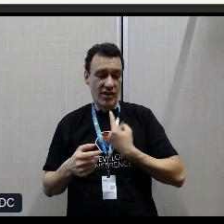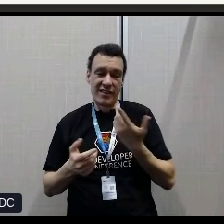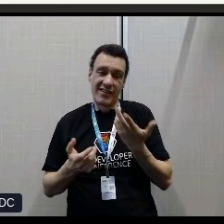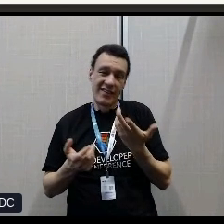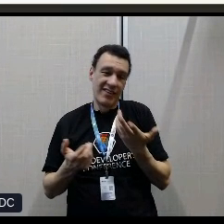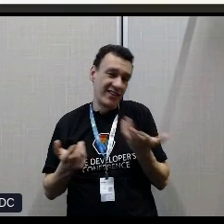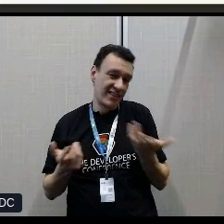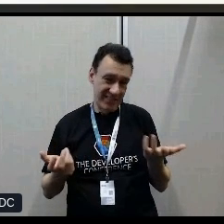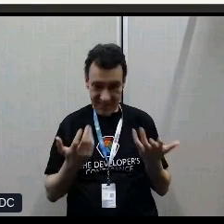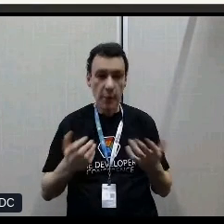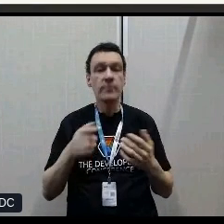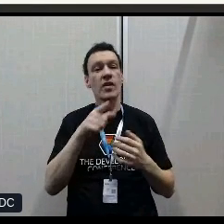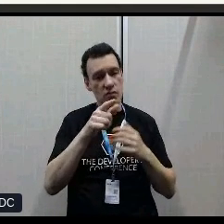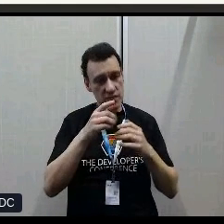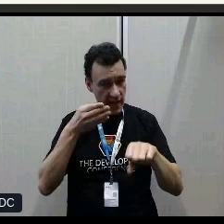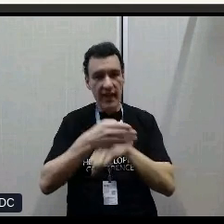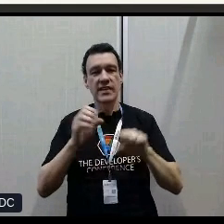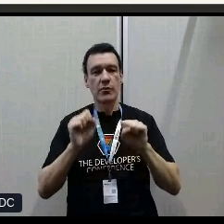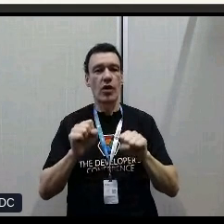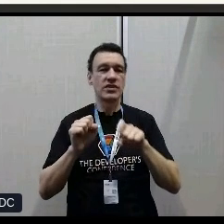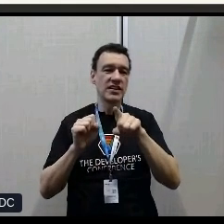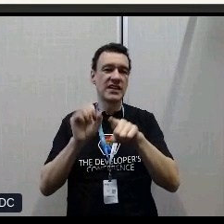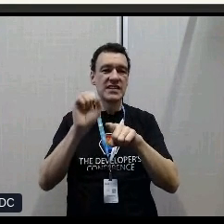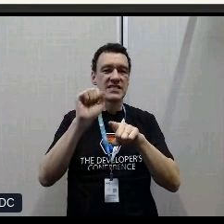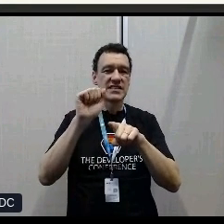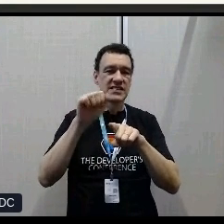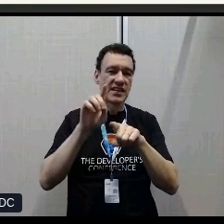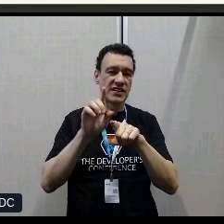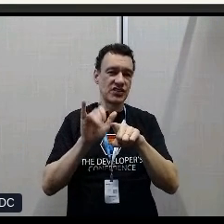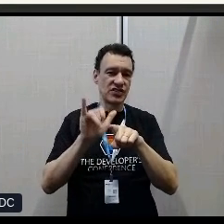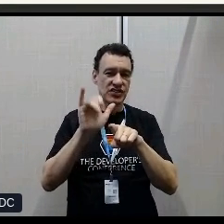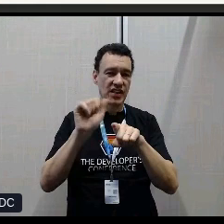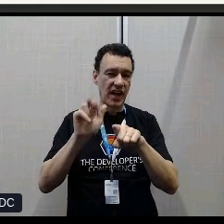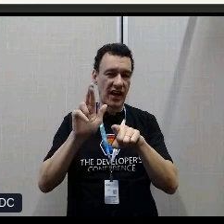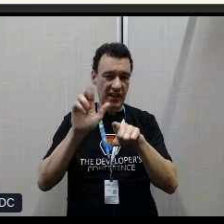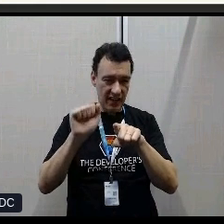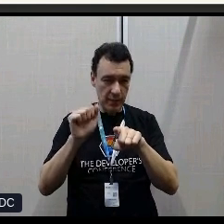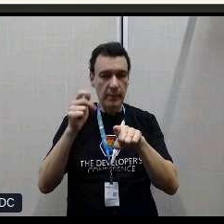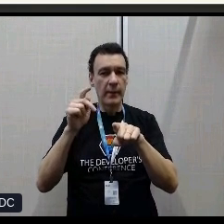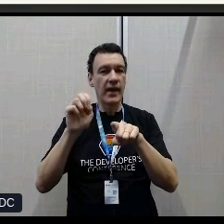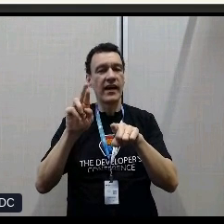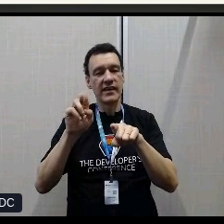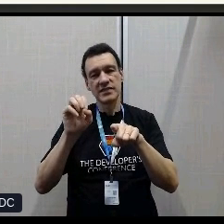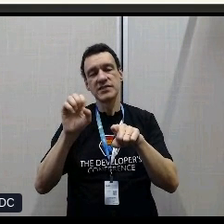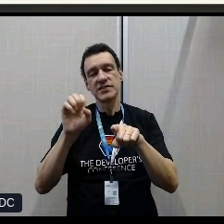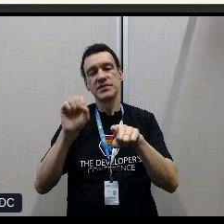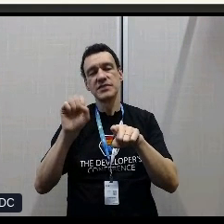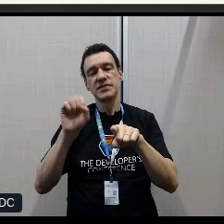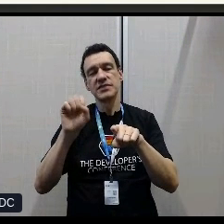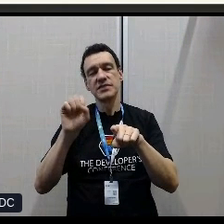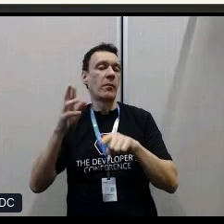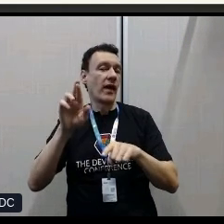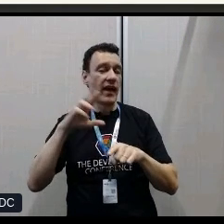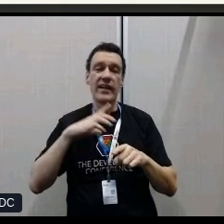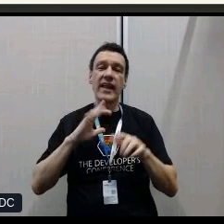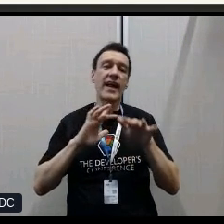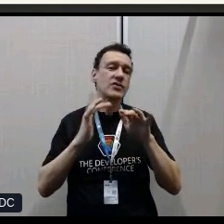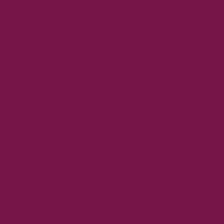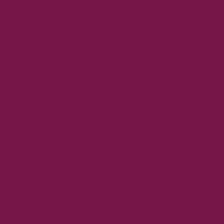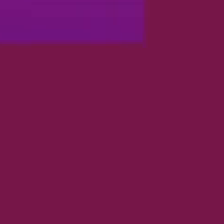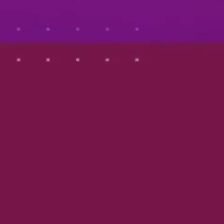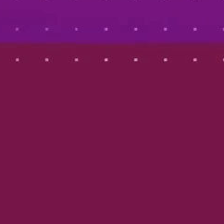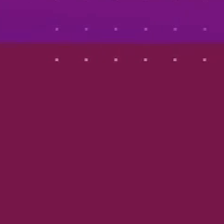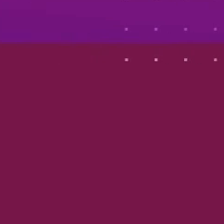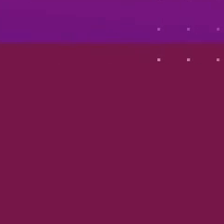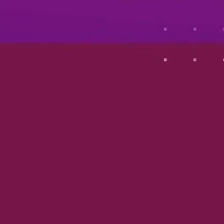sandiaraperez.com.br, que lá eu listo todos os meus trabalhos, assim como minhas redes sociais. É isso, gente. Valeu.